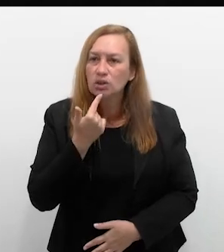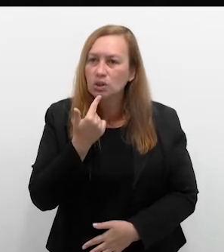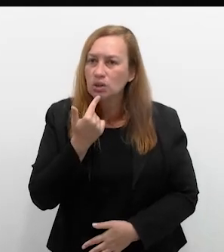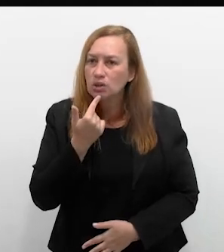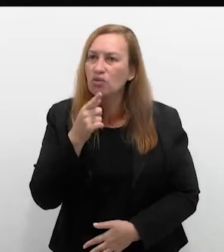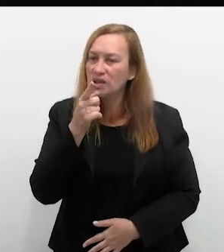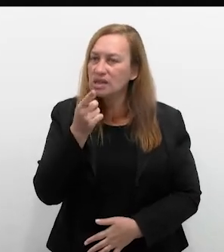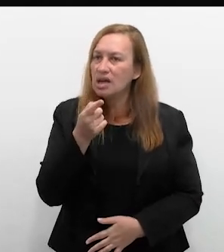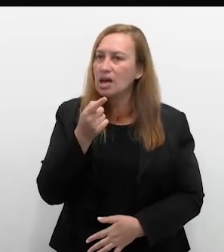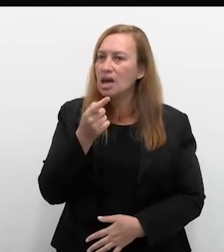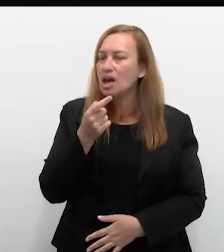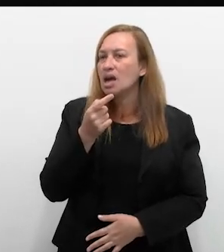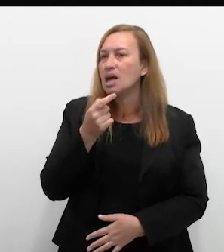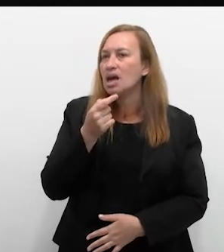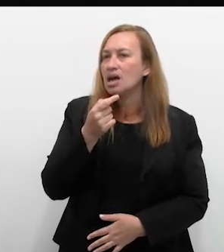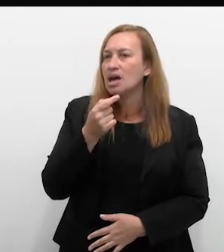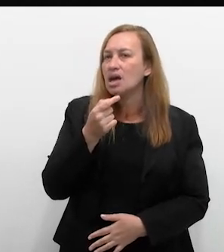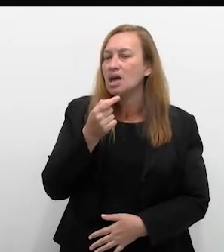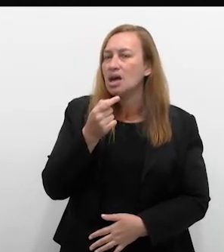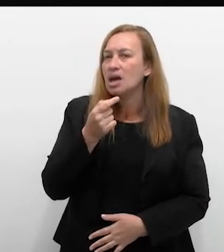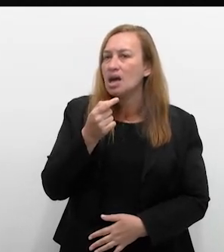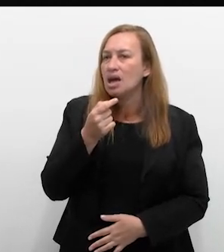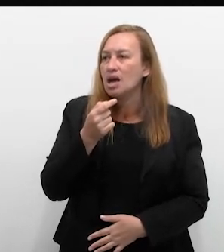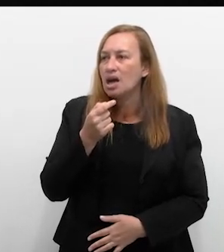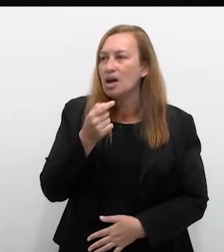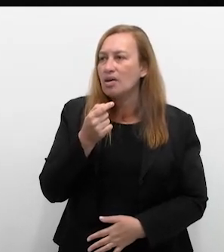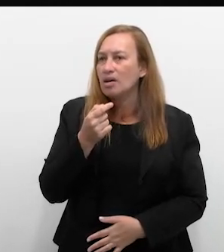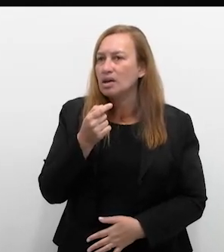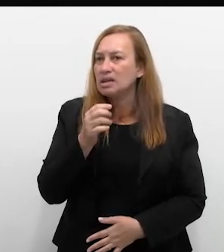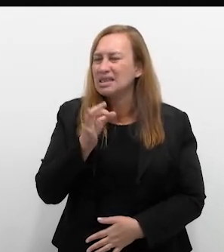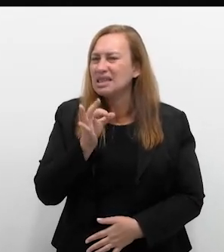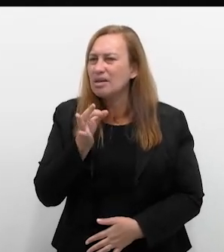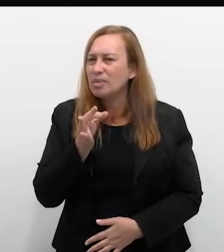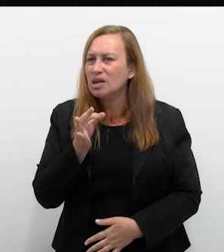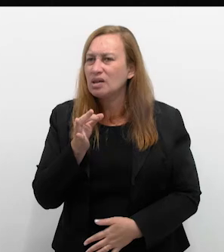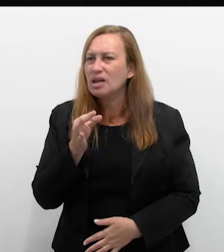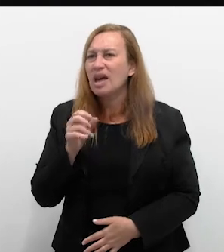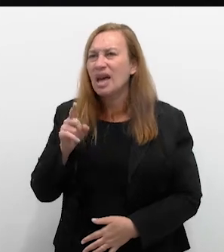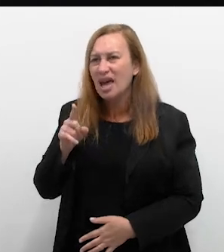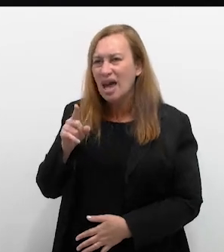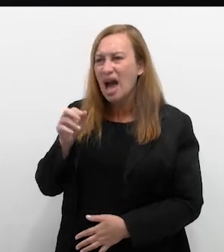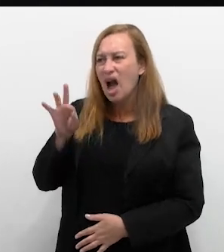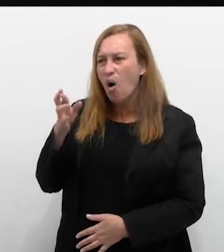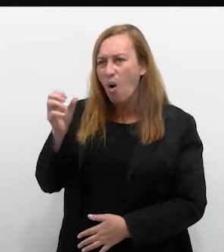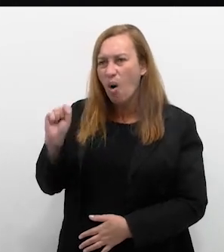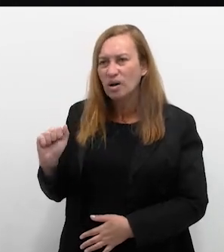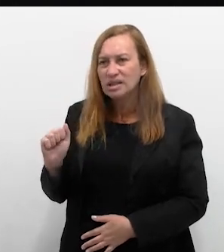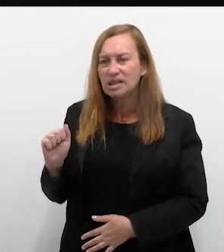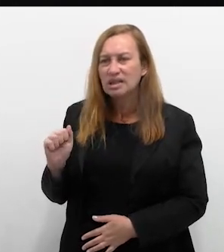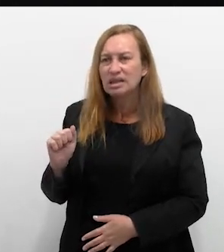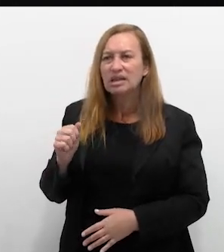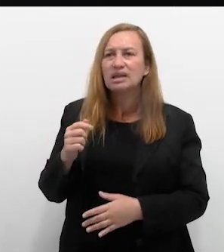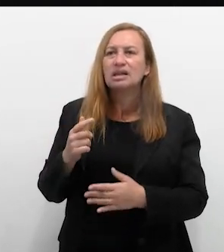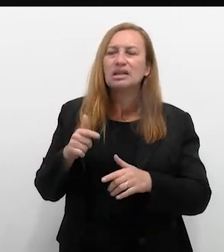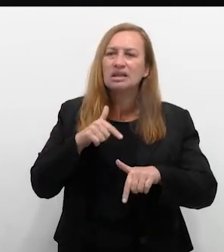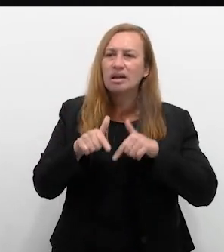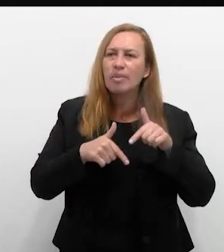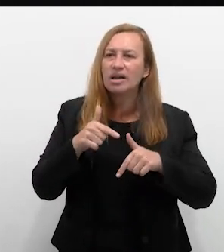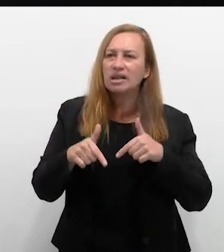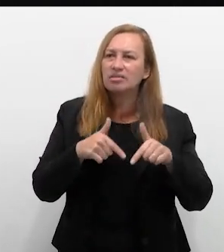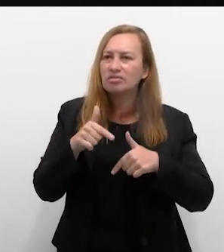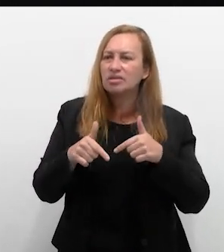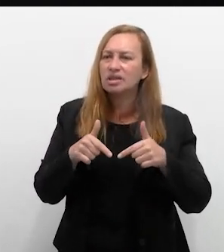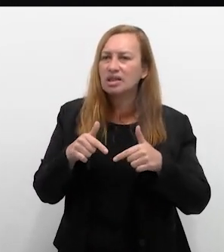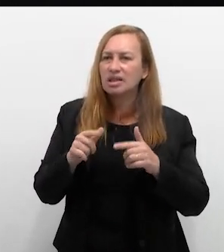aspas, eu vou ser um pouco incisivo, não reconhecimento, é justamente pelo fato de ela estar trabalhando na